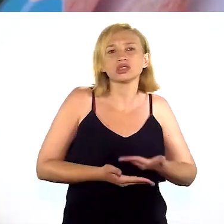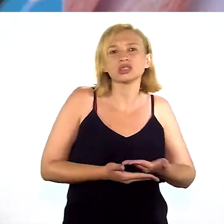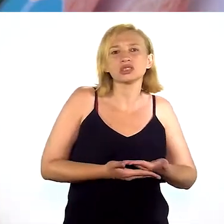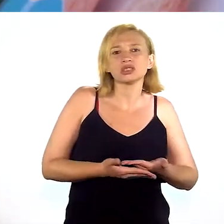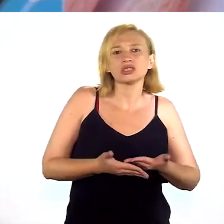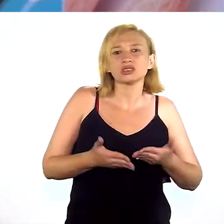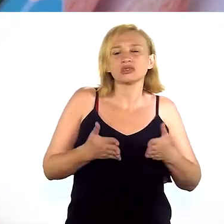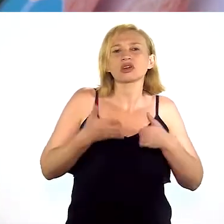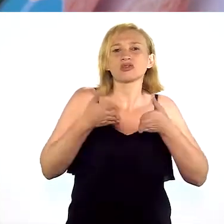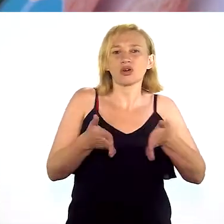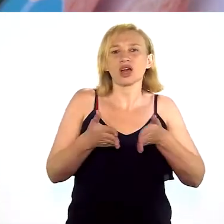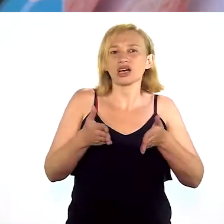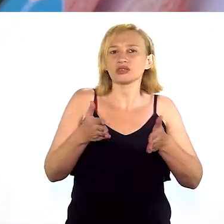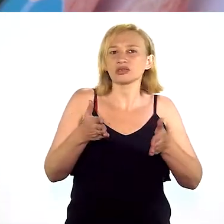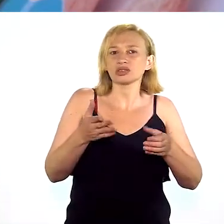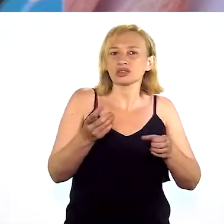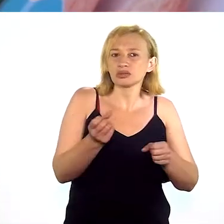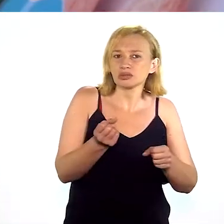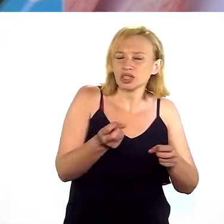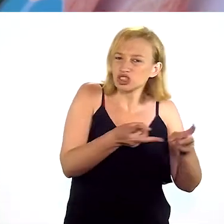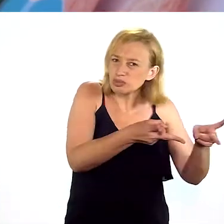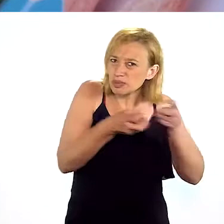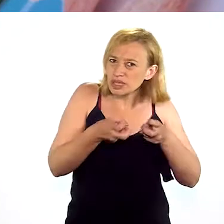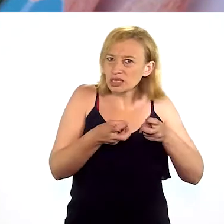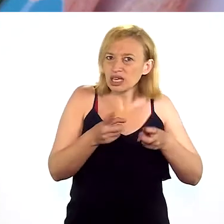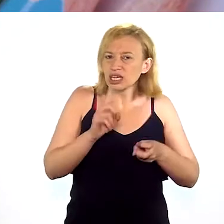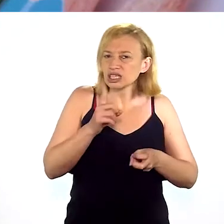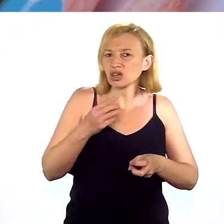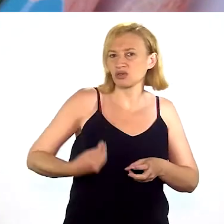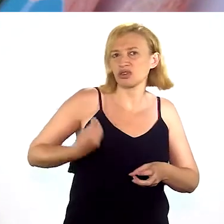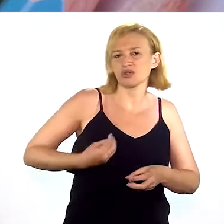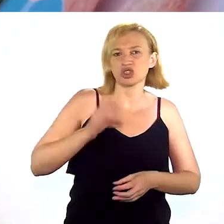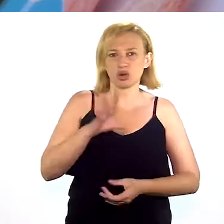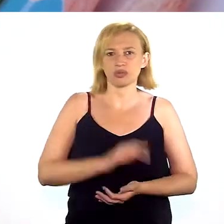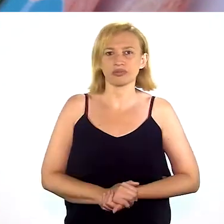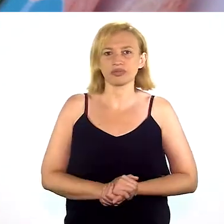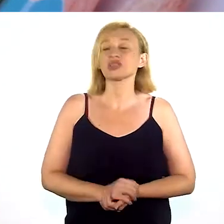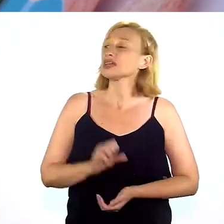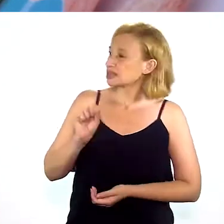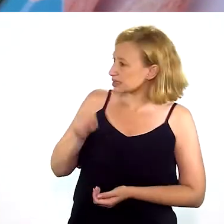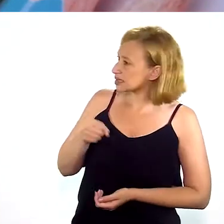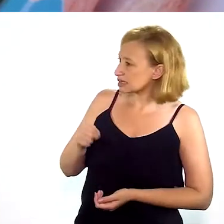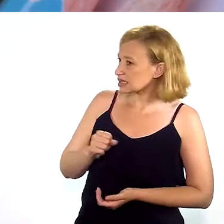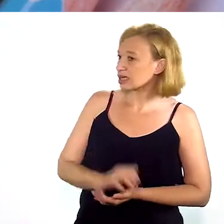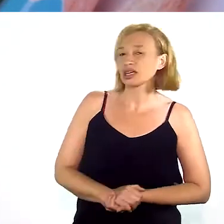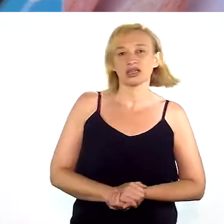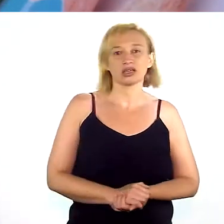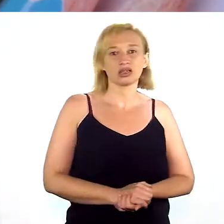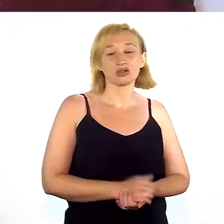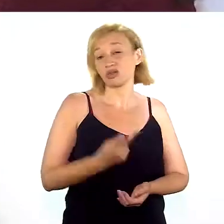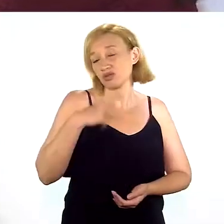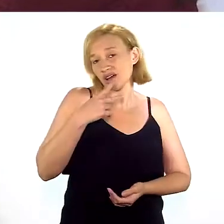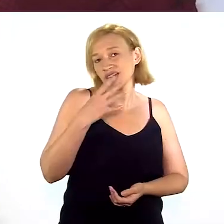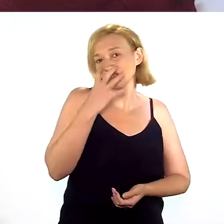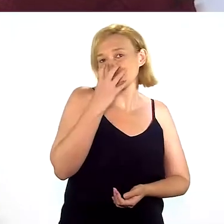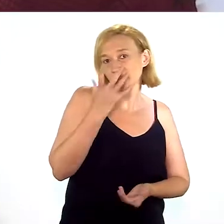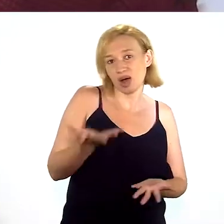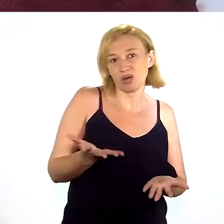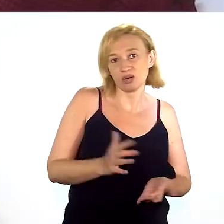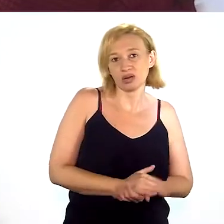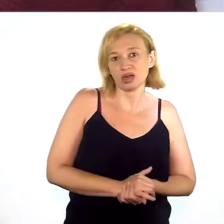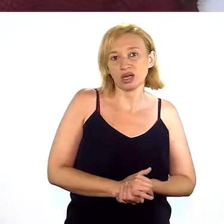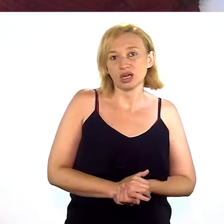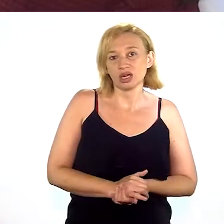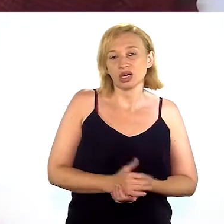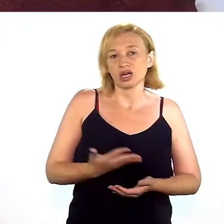compartilhamento fica evidente na obra para a gente perceber que a gente não vive sozinho? Fica. Até mesmo quando se fala de